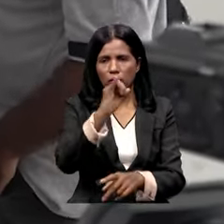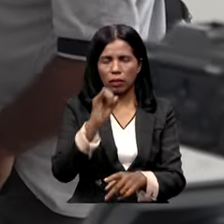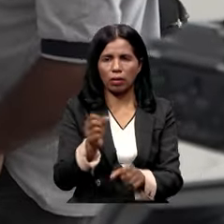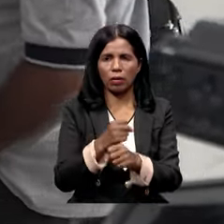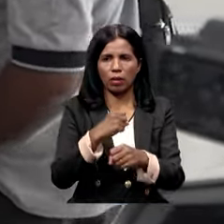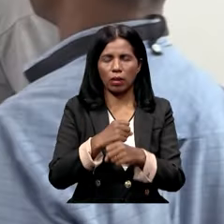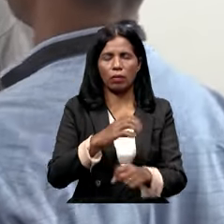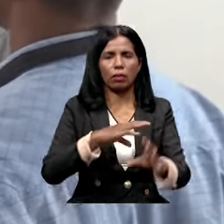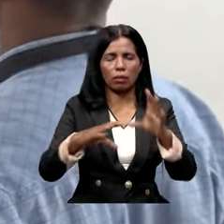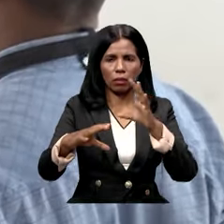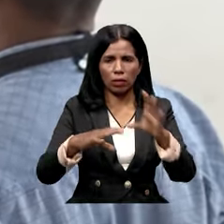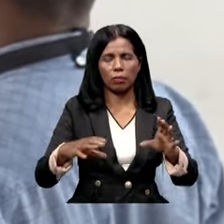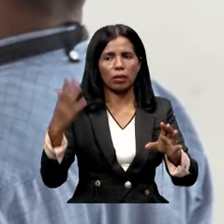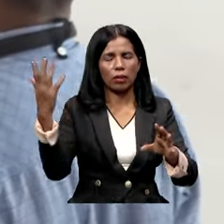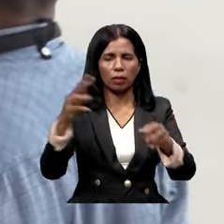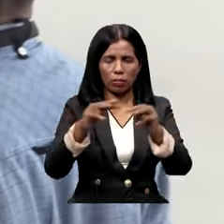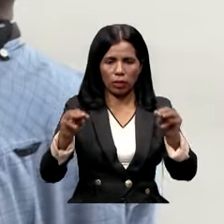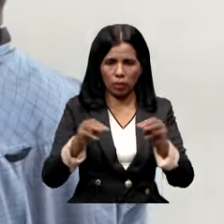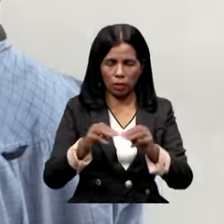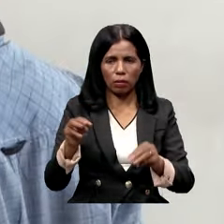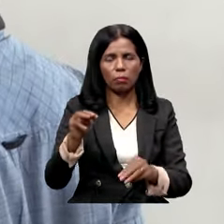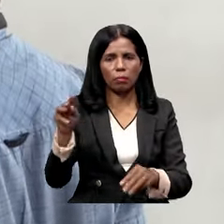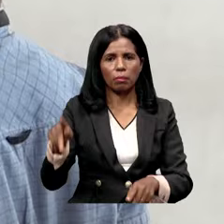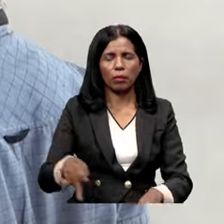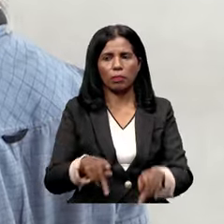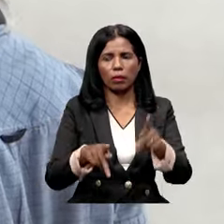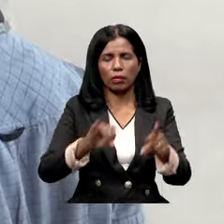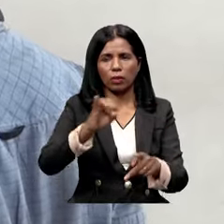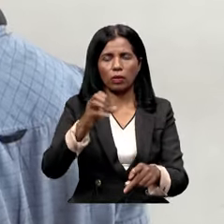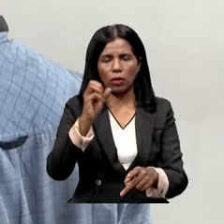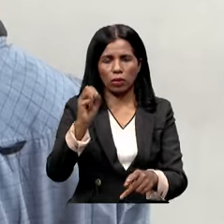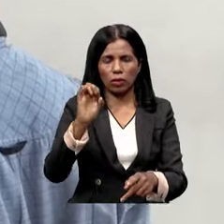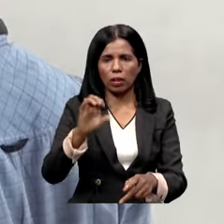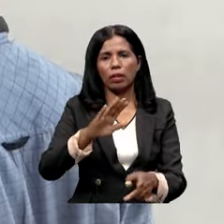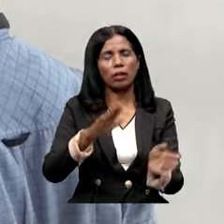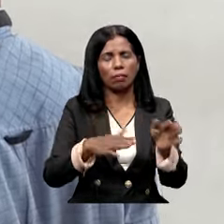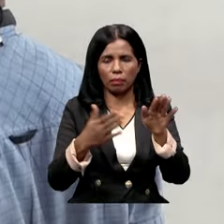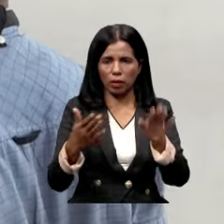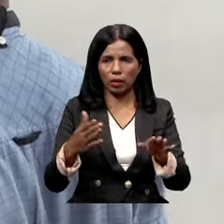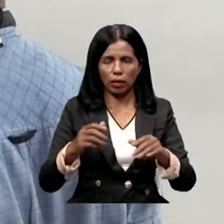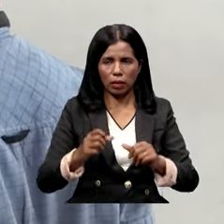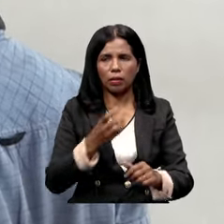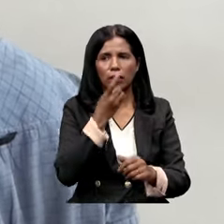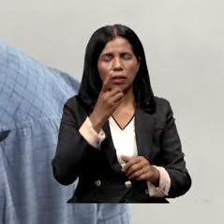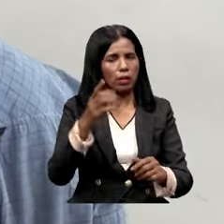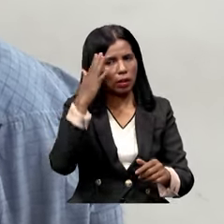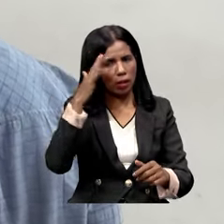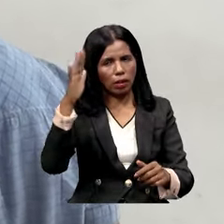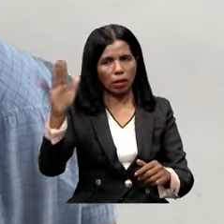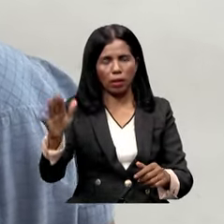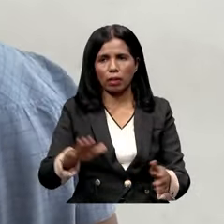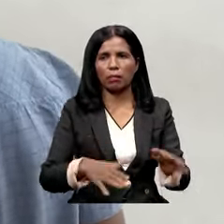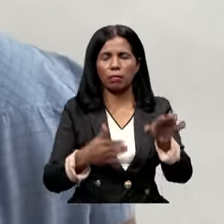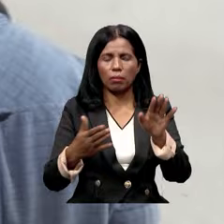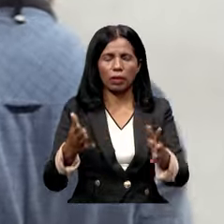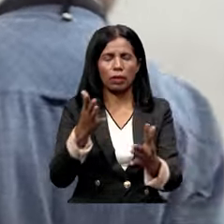macalo comunicação baia Ministério Público. Nune conaba José Bernardo ne mate arguido continua declara la hatene, tama mate ia